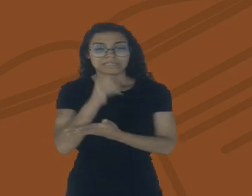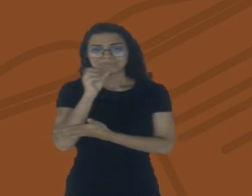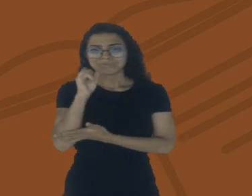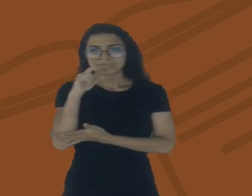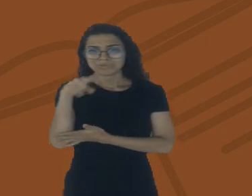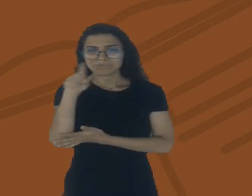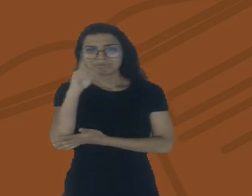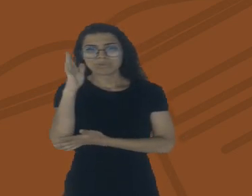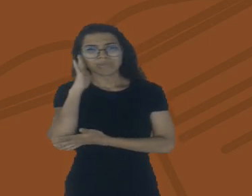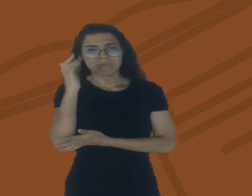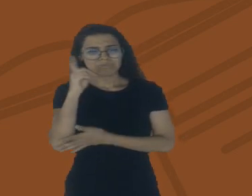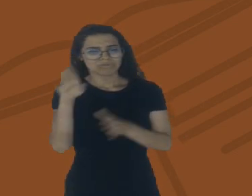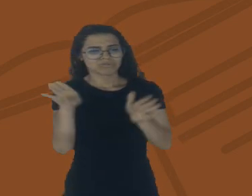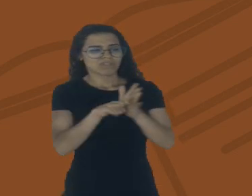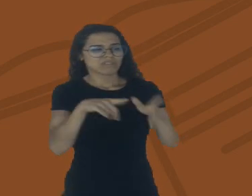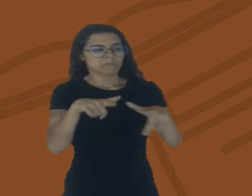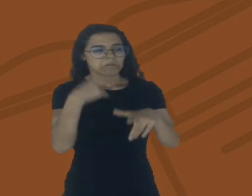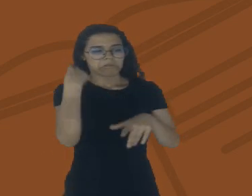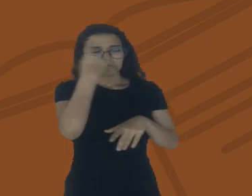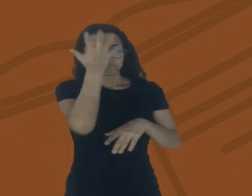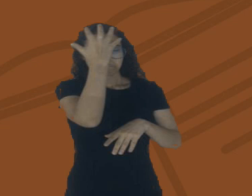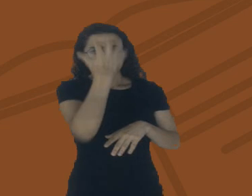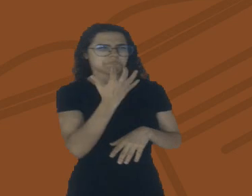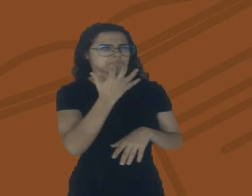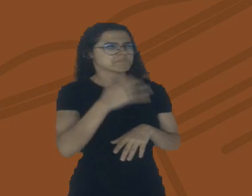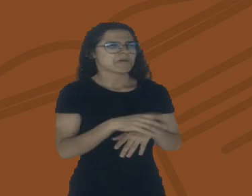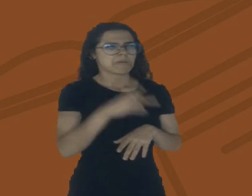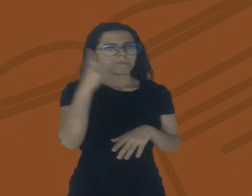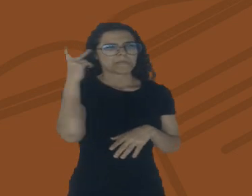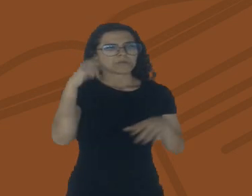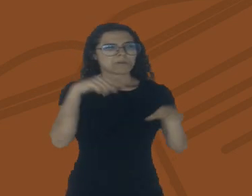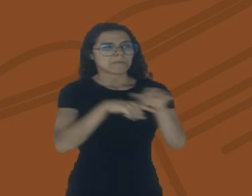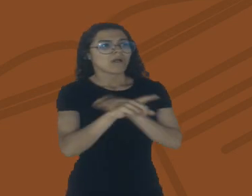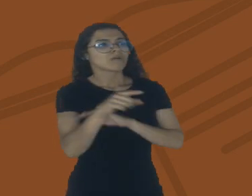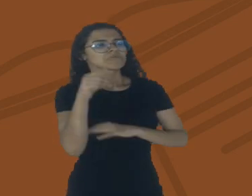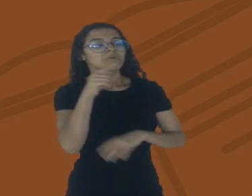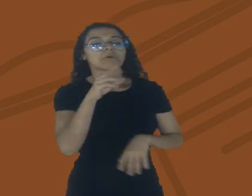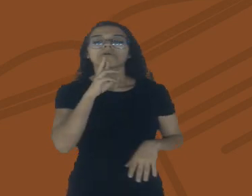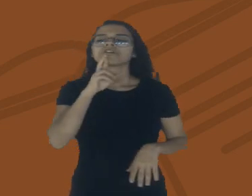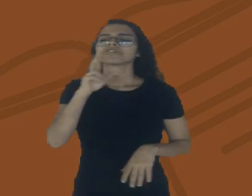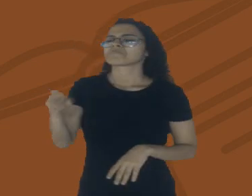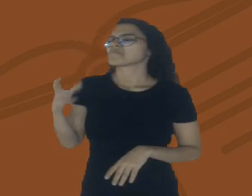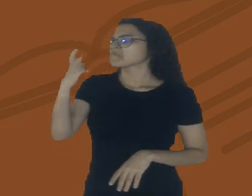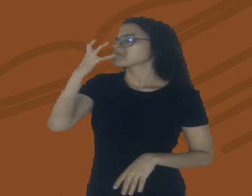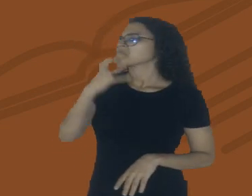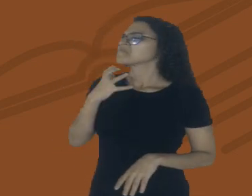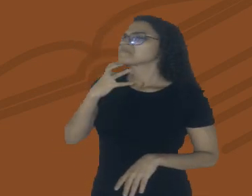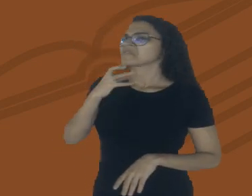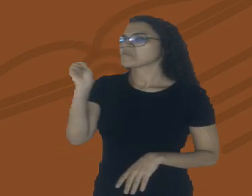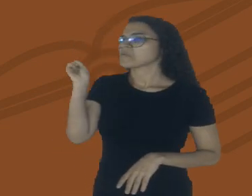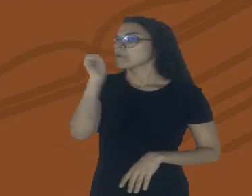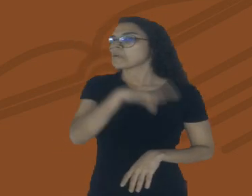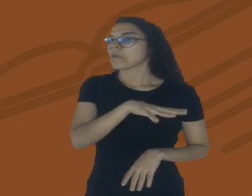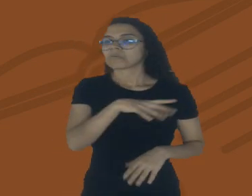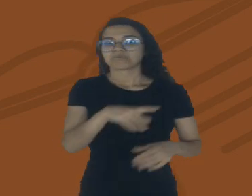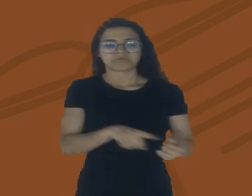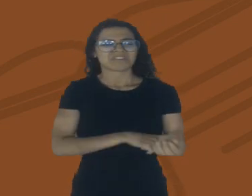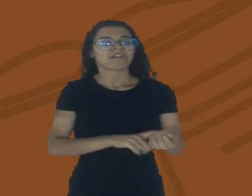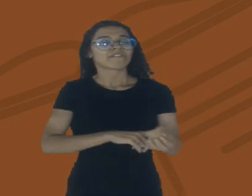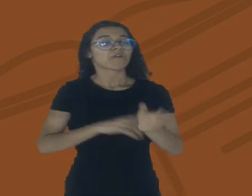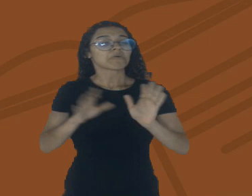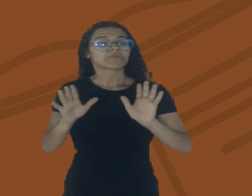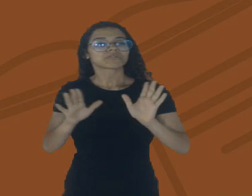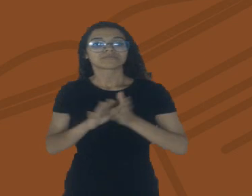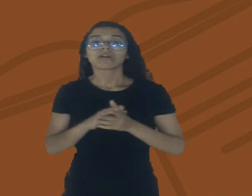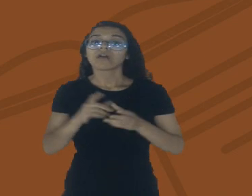com aquela cara feia e a pessoa pergunta a você algo e você responde mal-humorado, estressado, agoniado. Então,